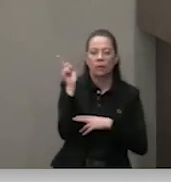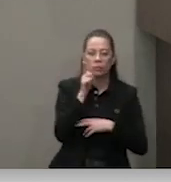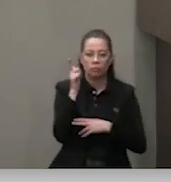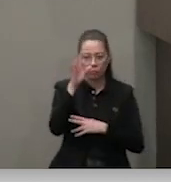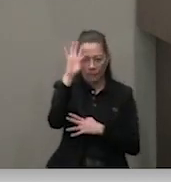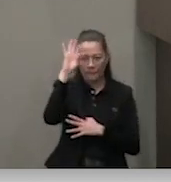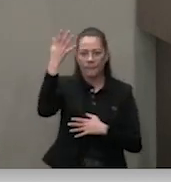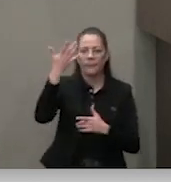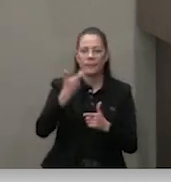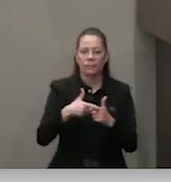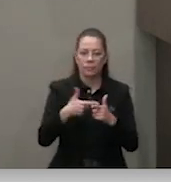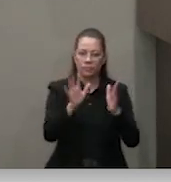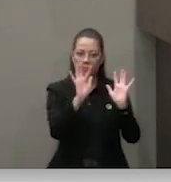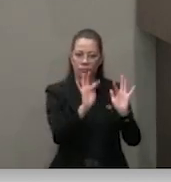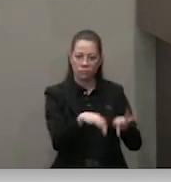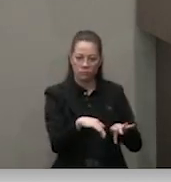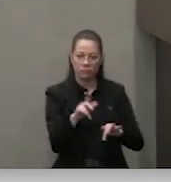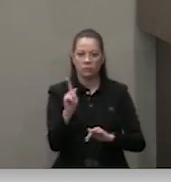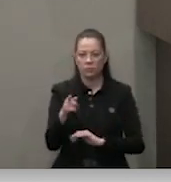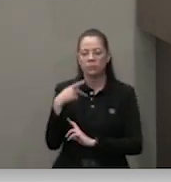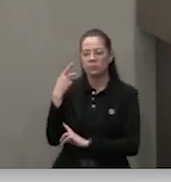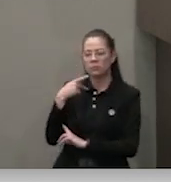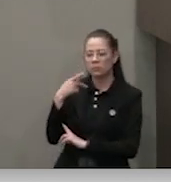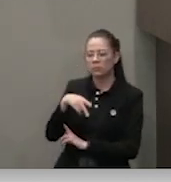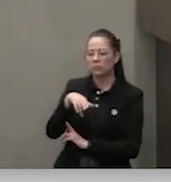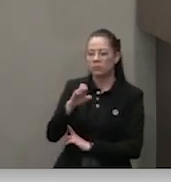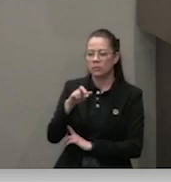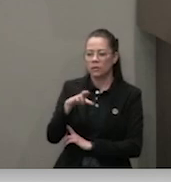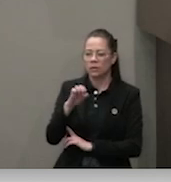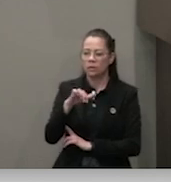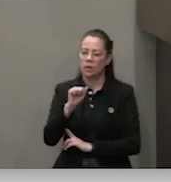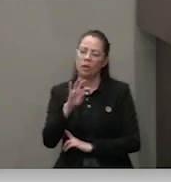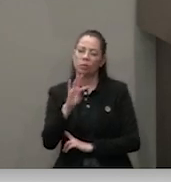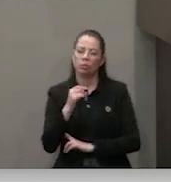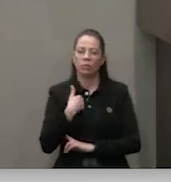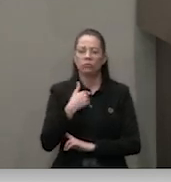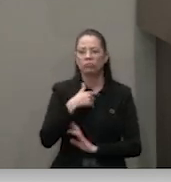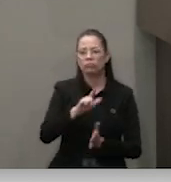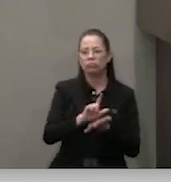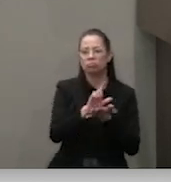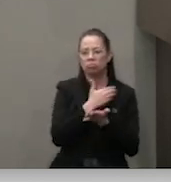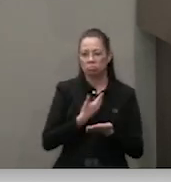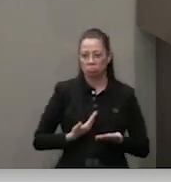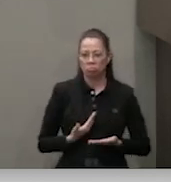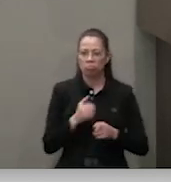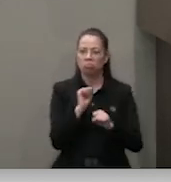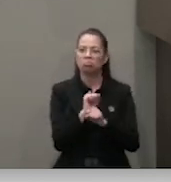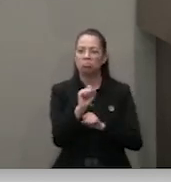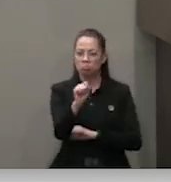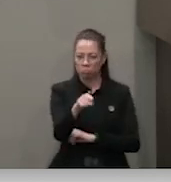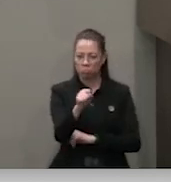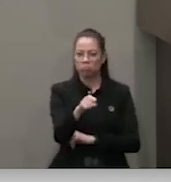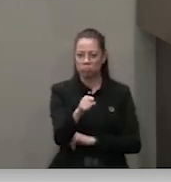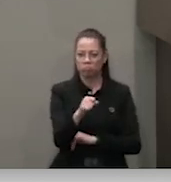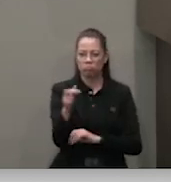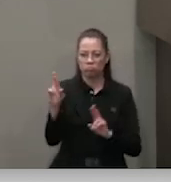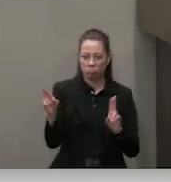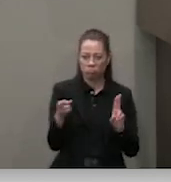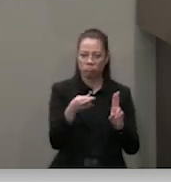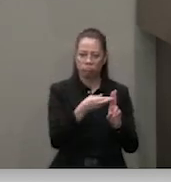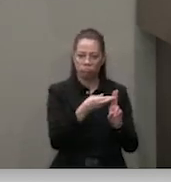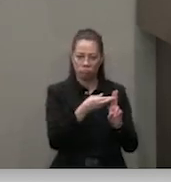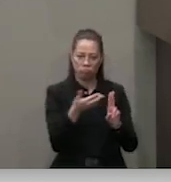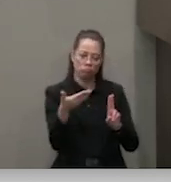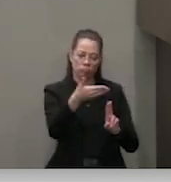solucionar né Vereador Ernesto Então ess são as palavras como líder de governo esperamos sim que recursos venham de